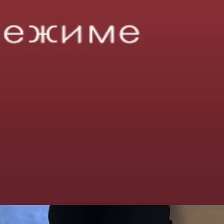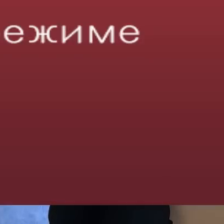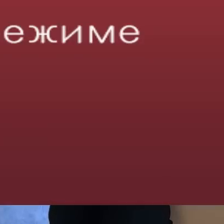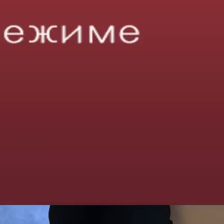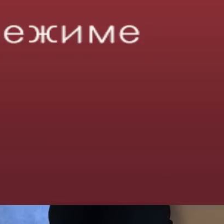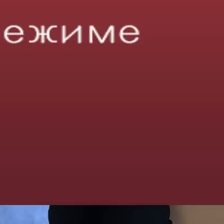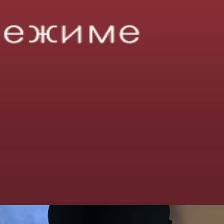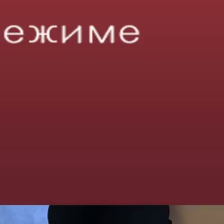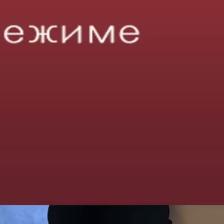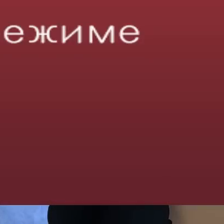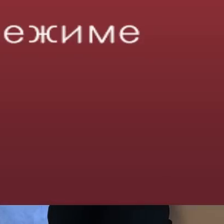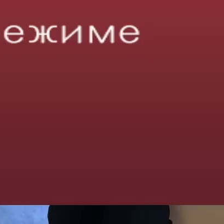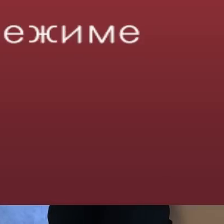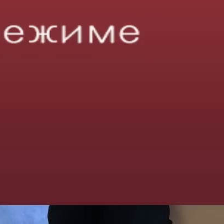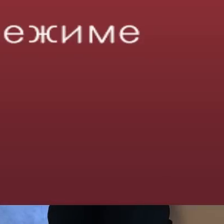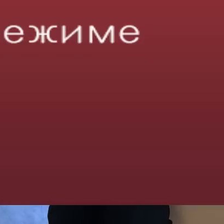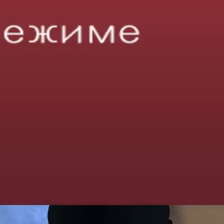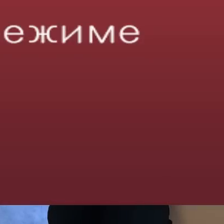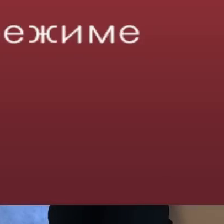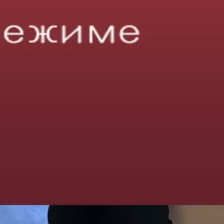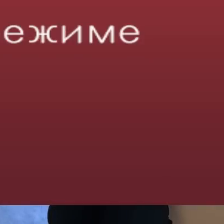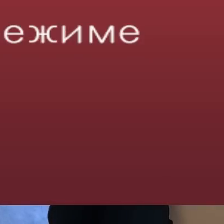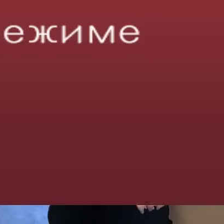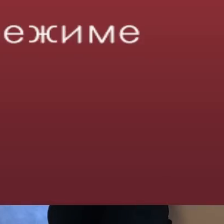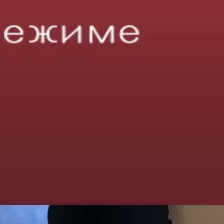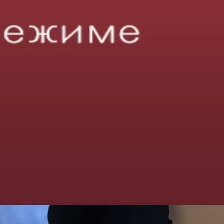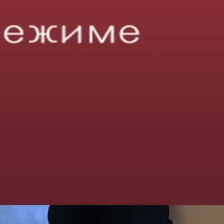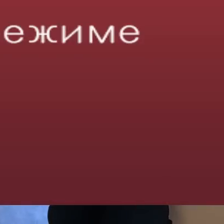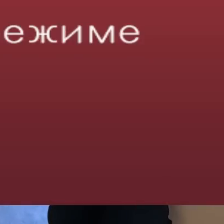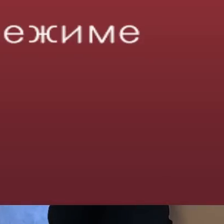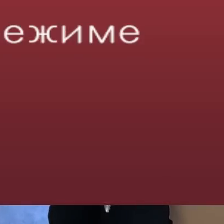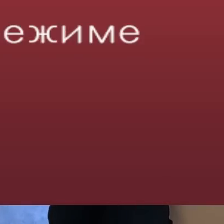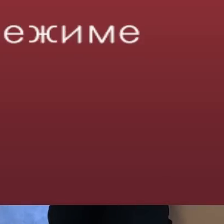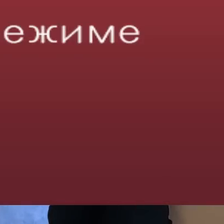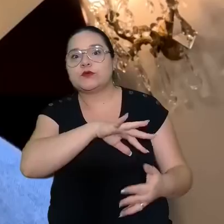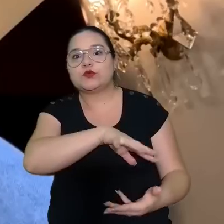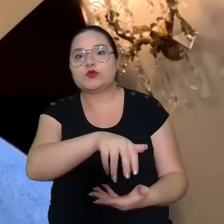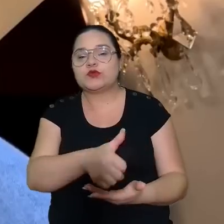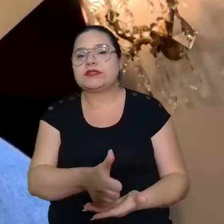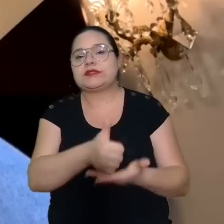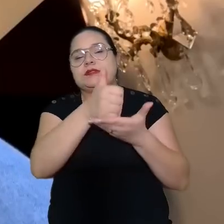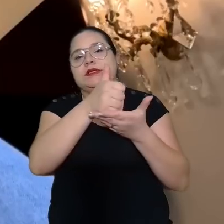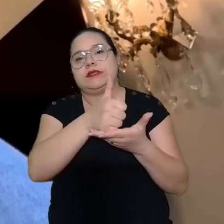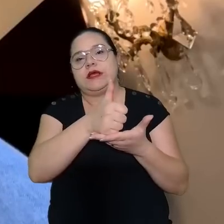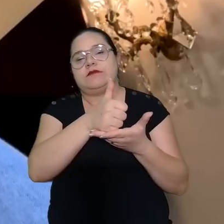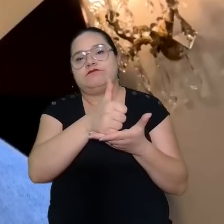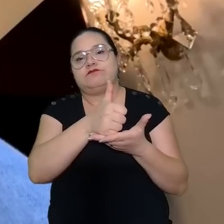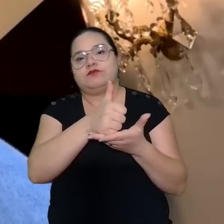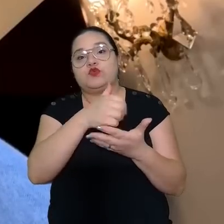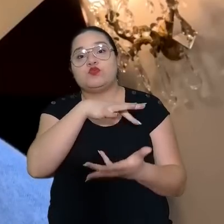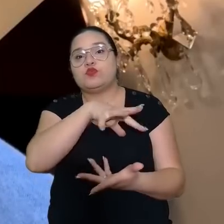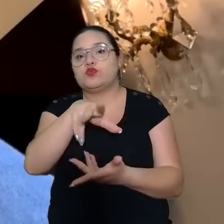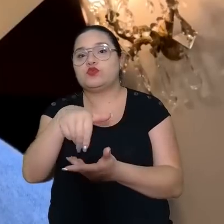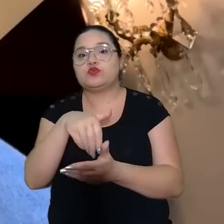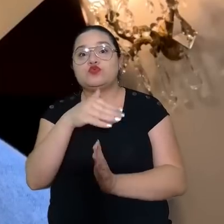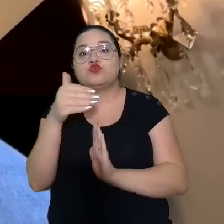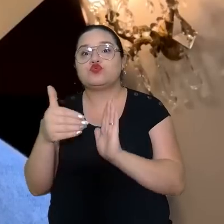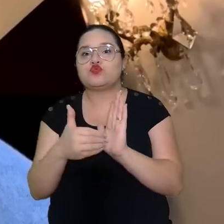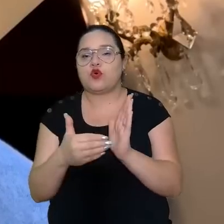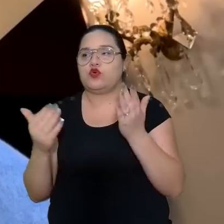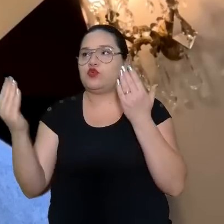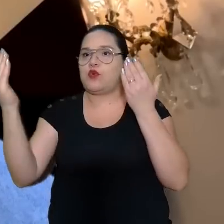a agricultura mais sustentável do mundo. E é muito importante esse tipo de cobertura